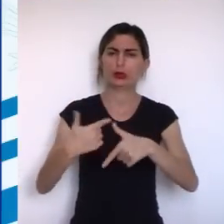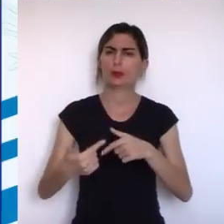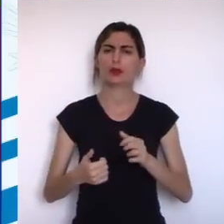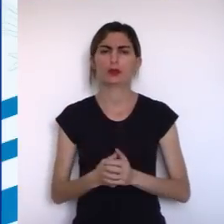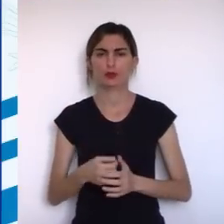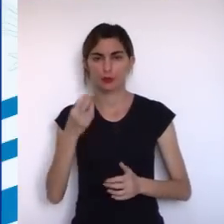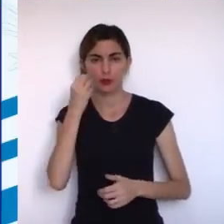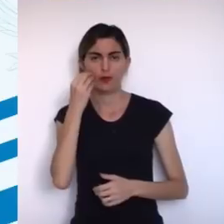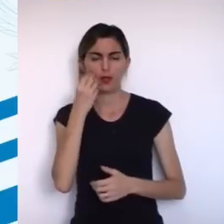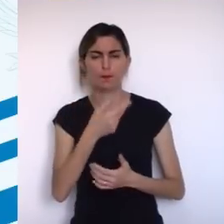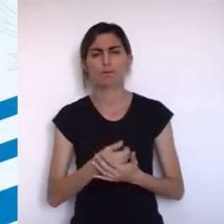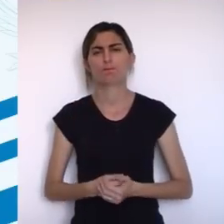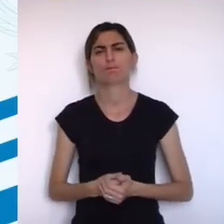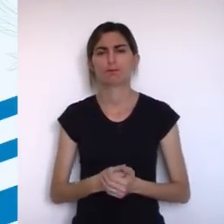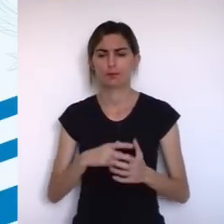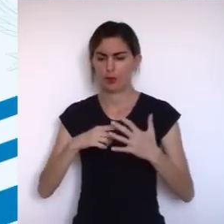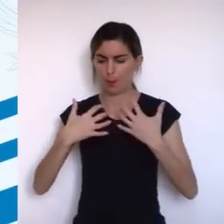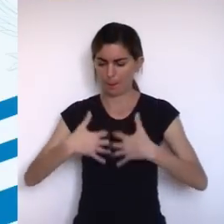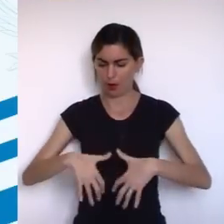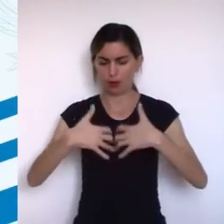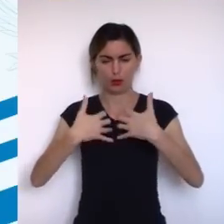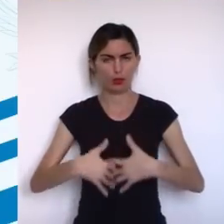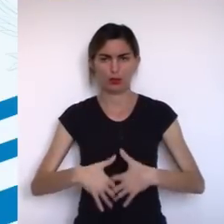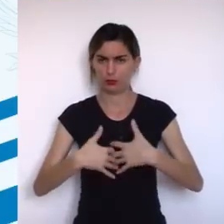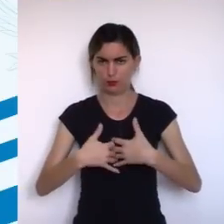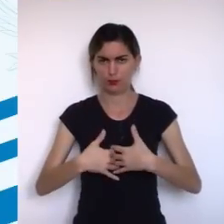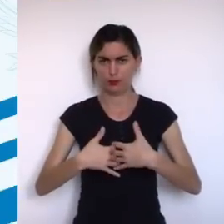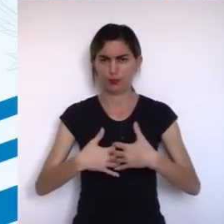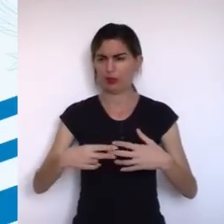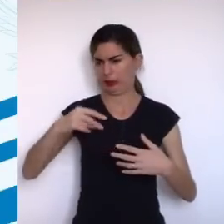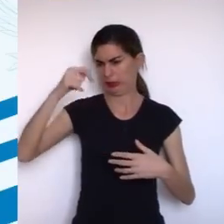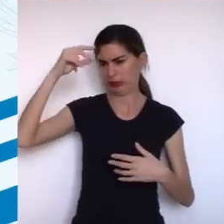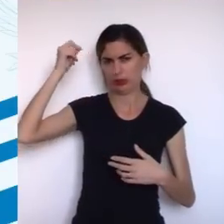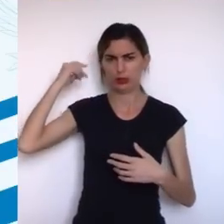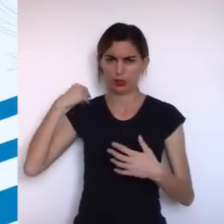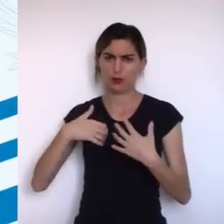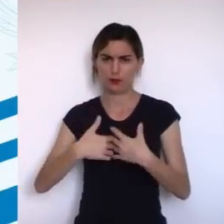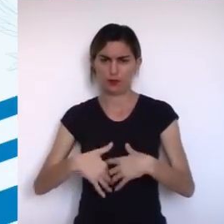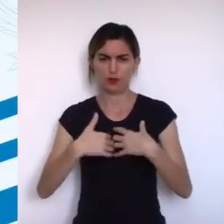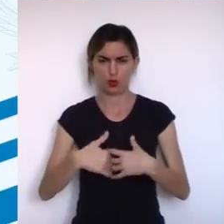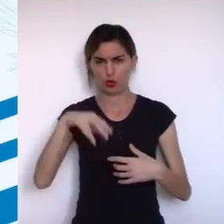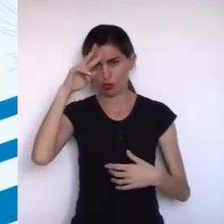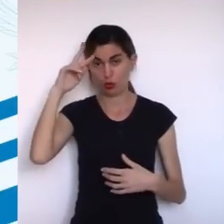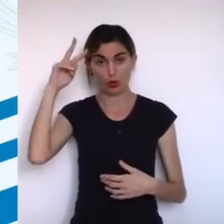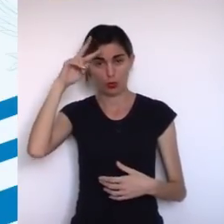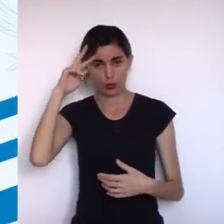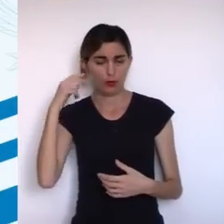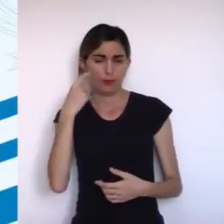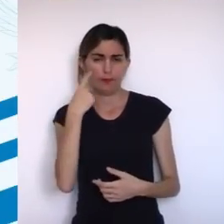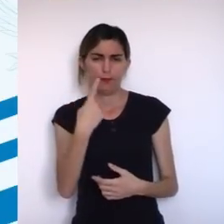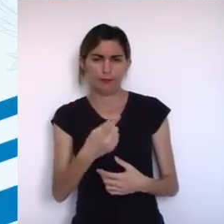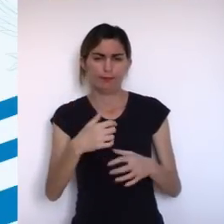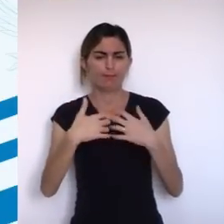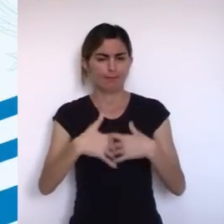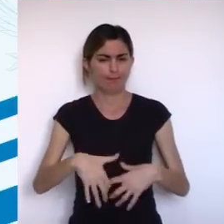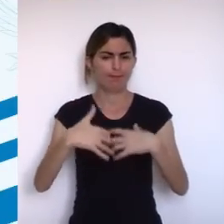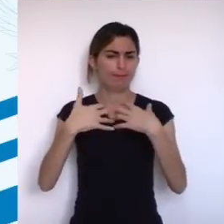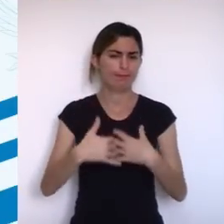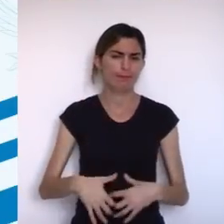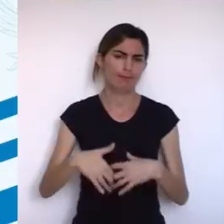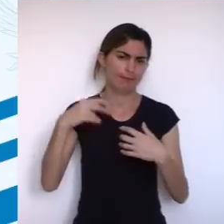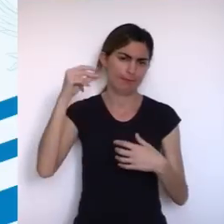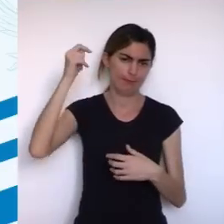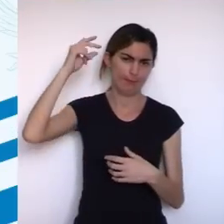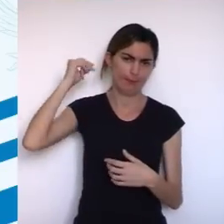em trabalho. Então veja só, é uma máquina, né, antiga, está se falando de história, vai ser